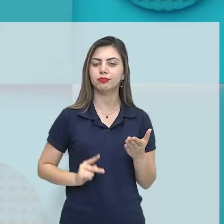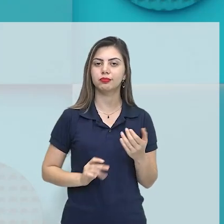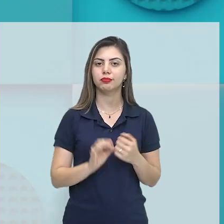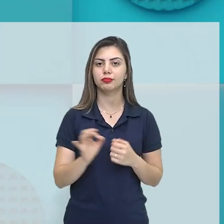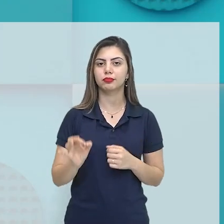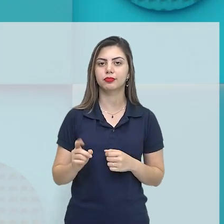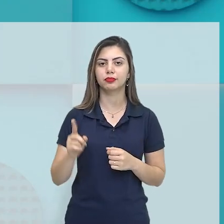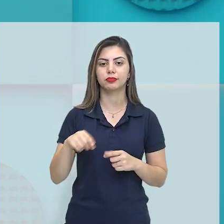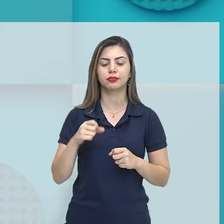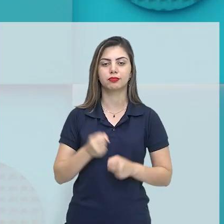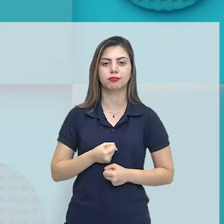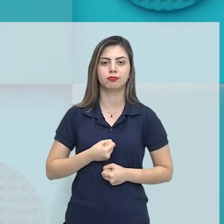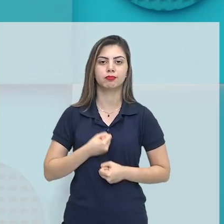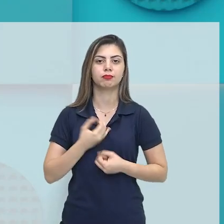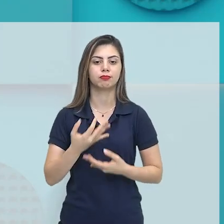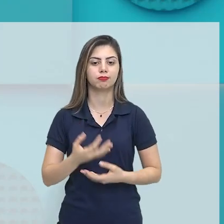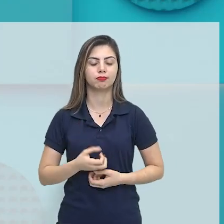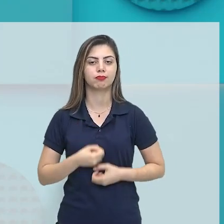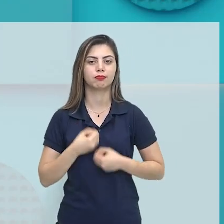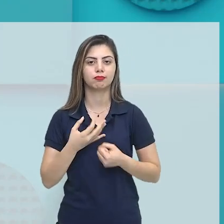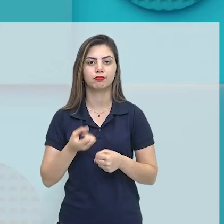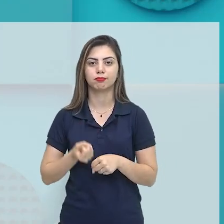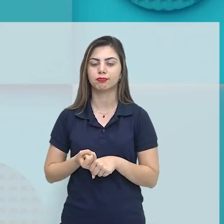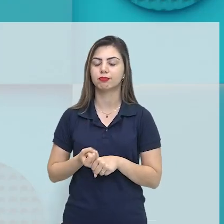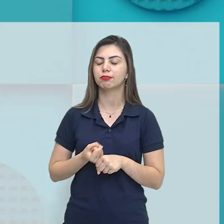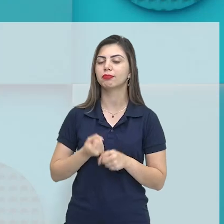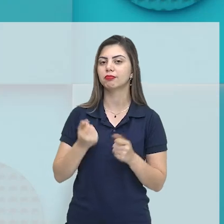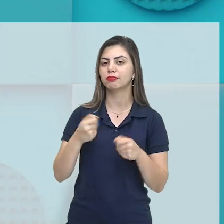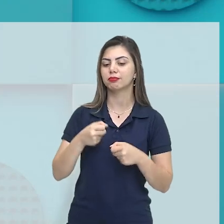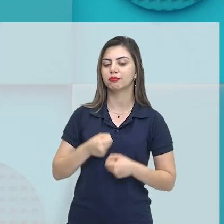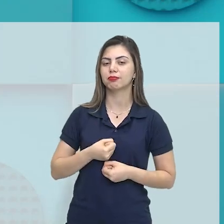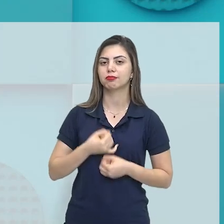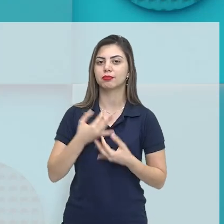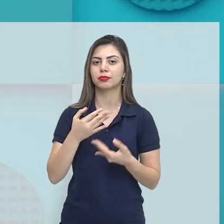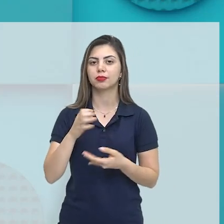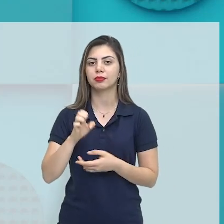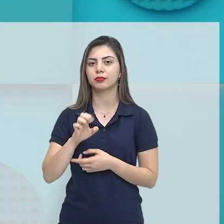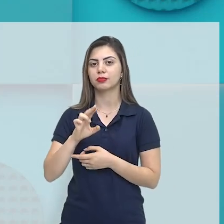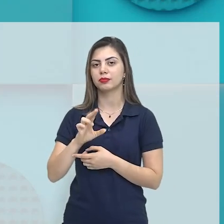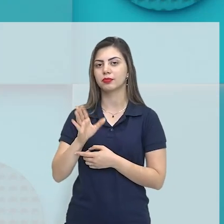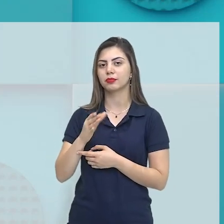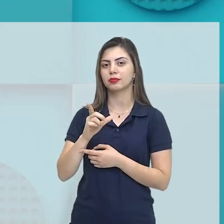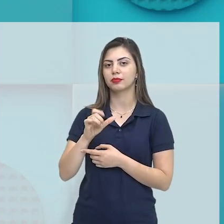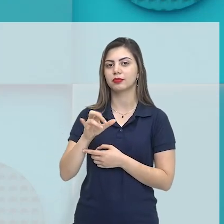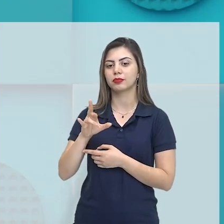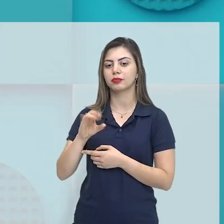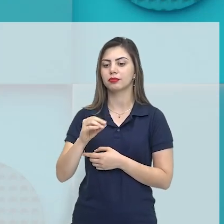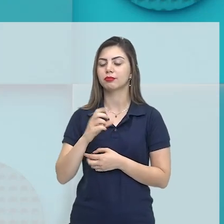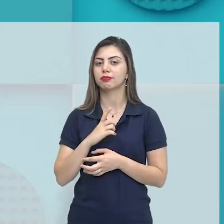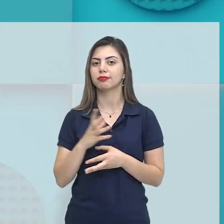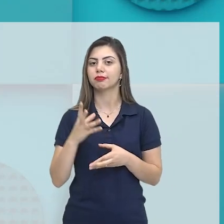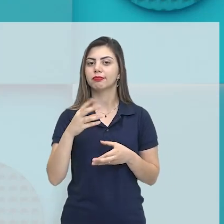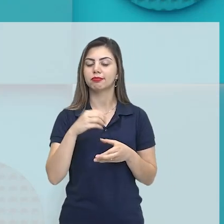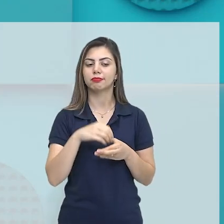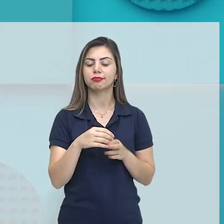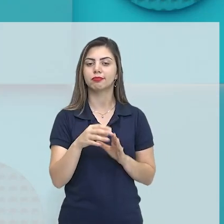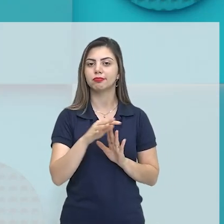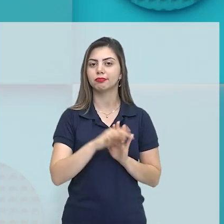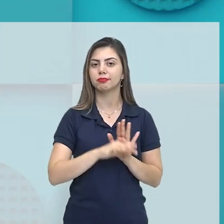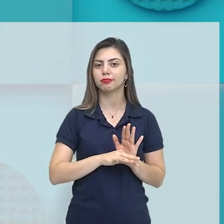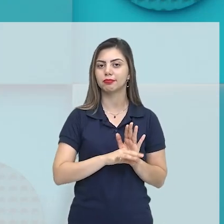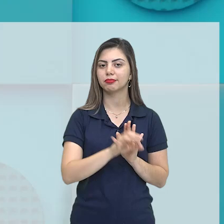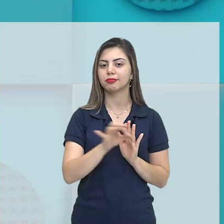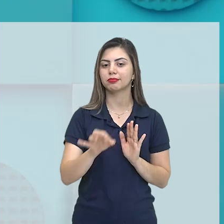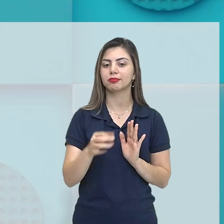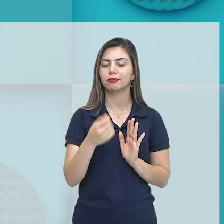a emoção que o eu lírico vai transmitir naquelas palavras que ele colocou,